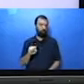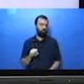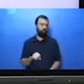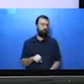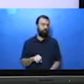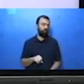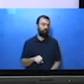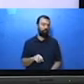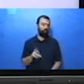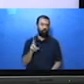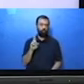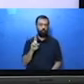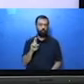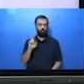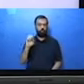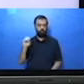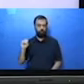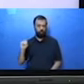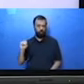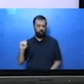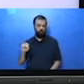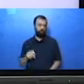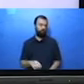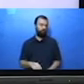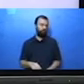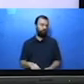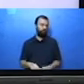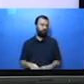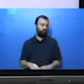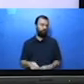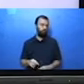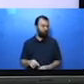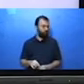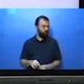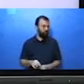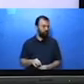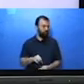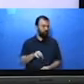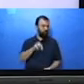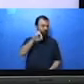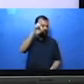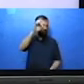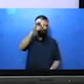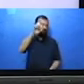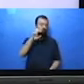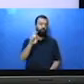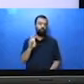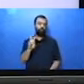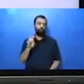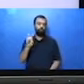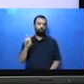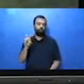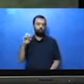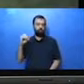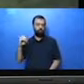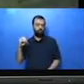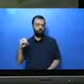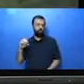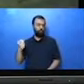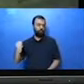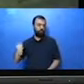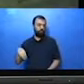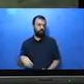apresenta elevações de até 550 metros, o qual caracteriza o conjunto de serras do